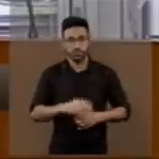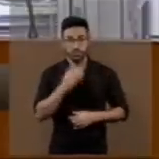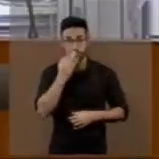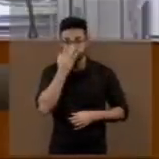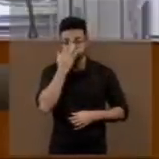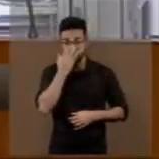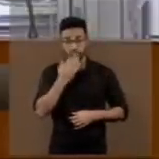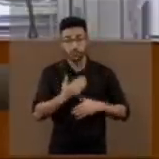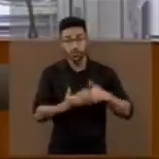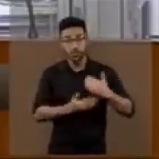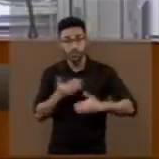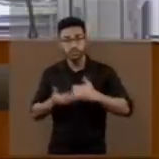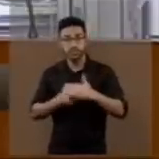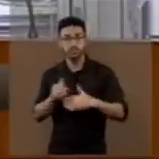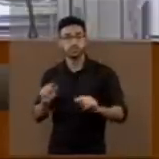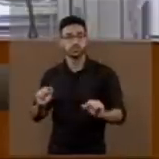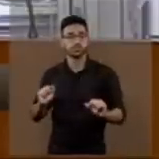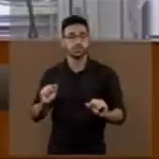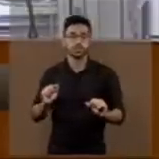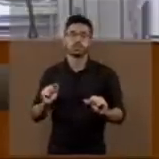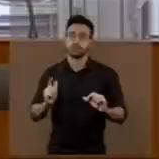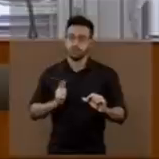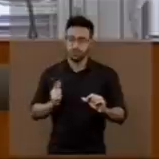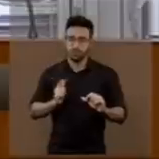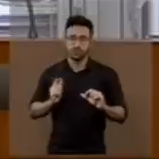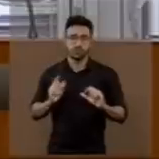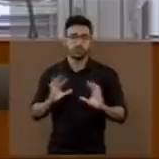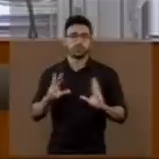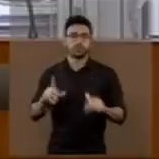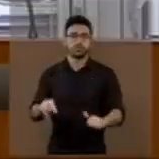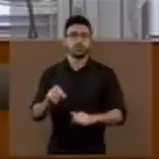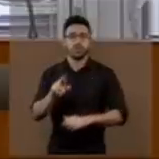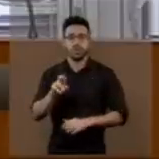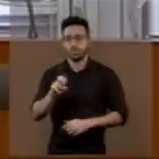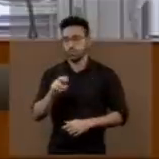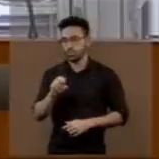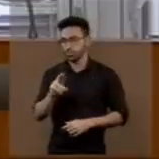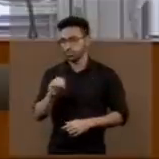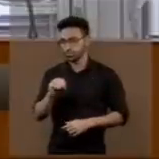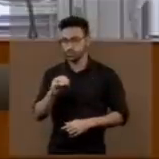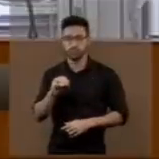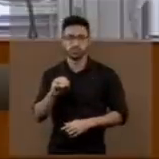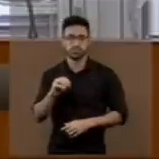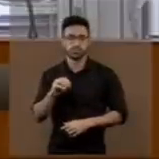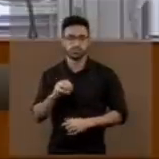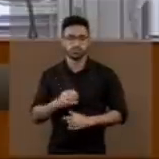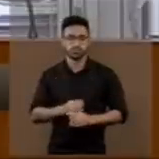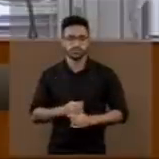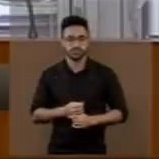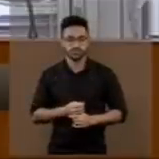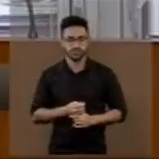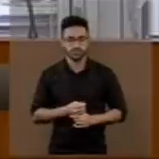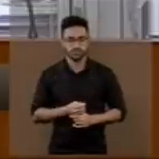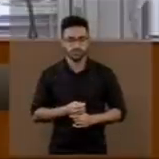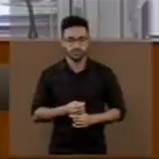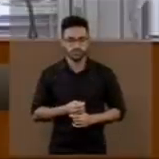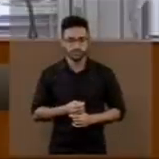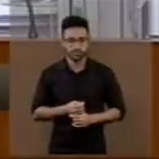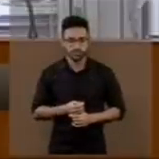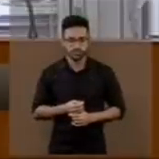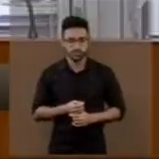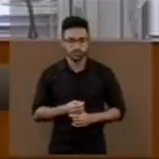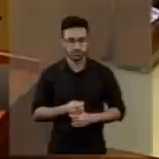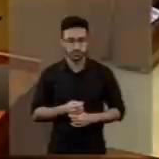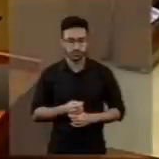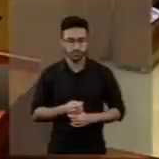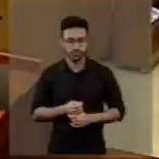o devido processo é com todos os recursos a ela inerentes e com a eficácia própria de todos os recursos. Mas escolho o voto.